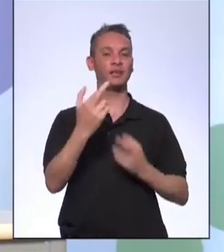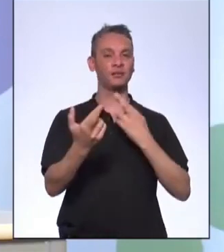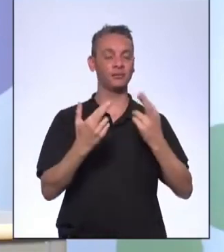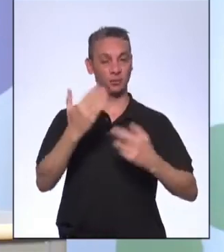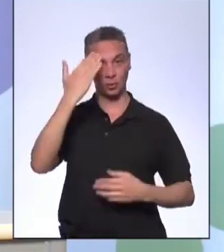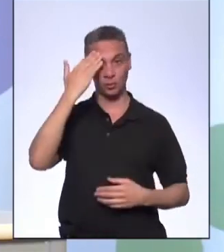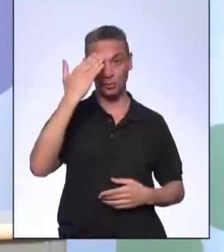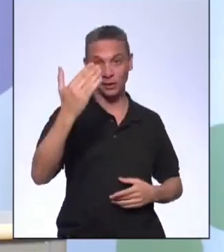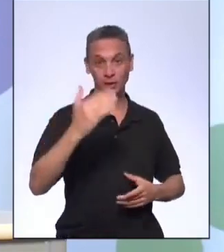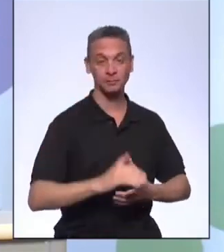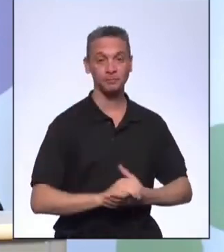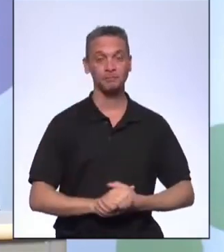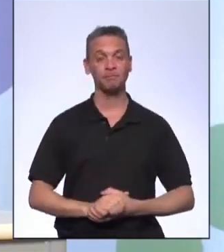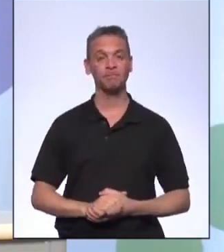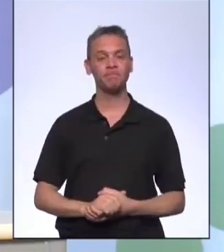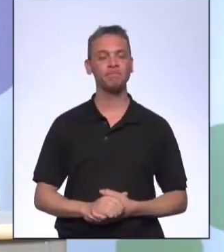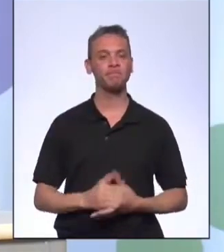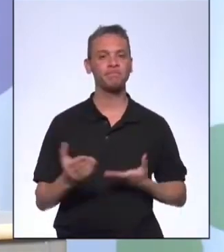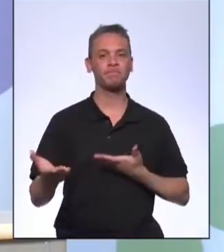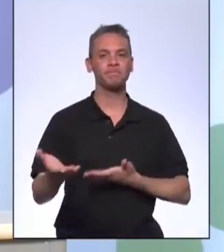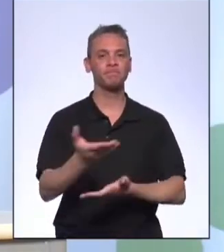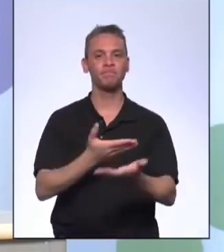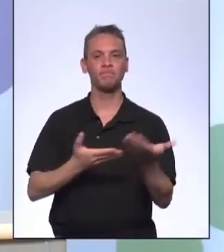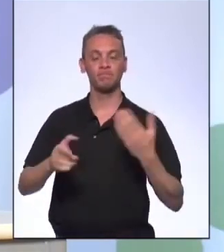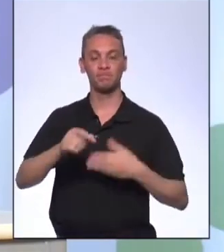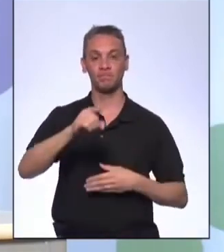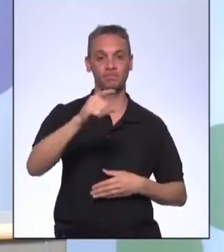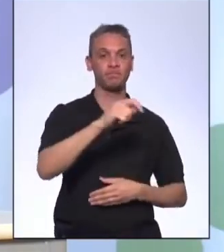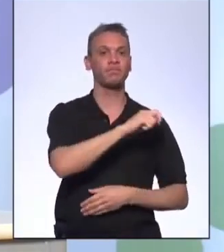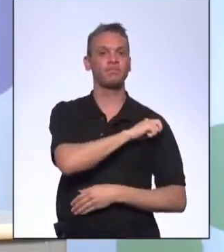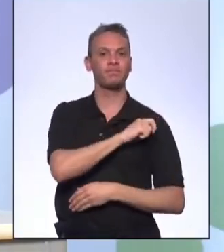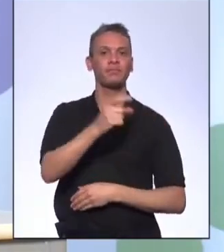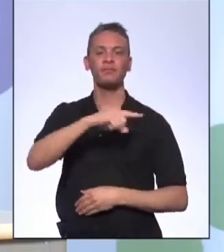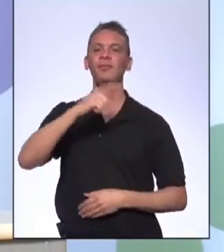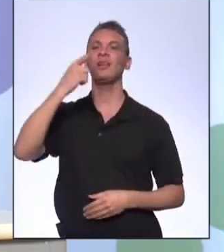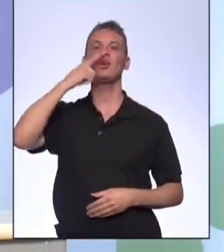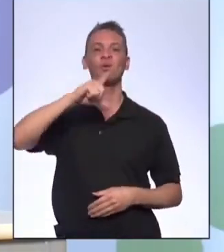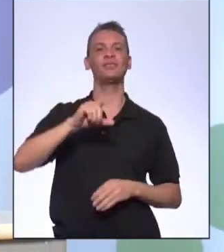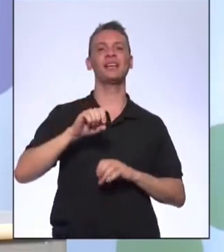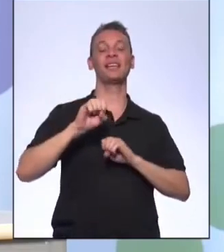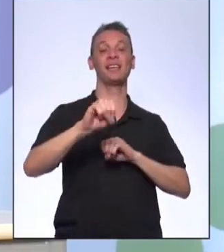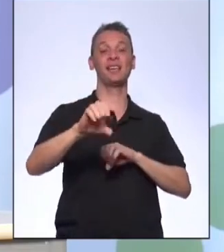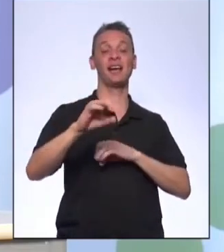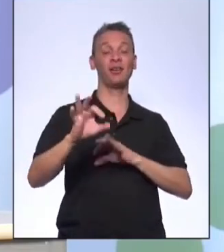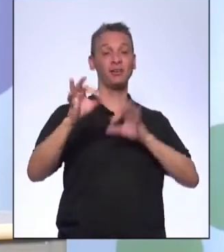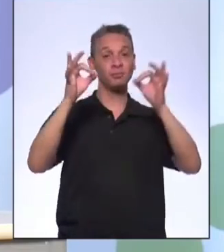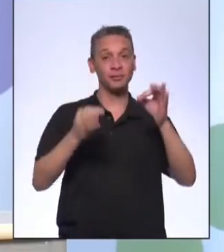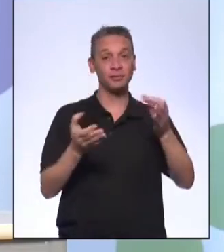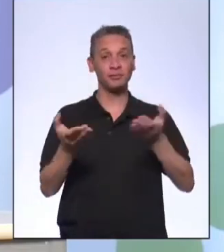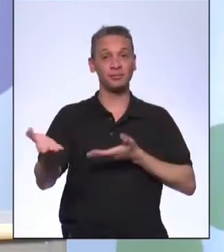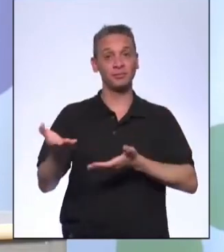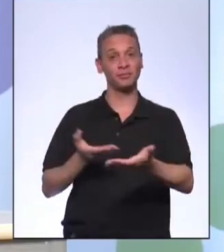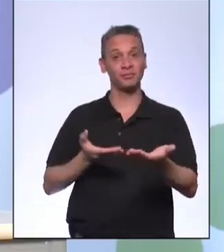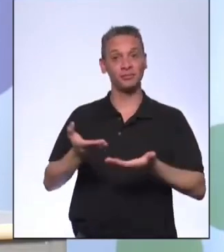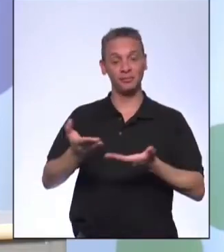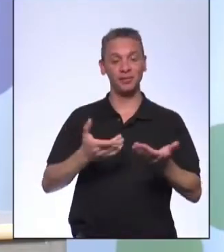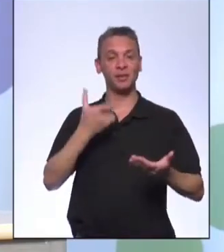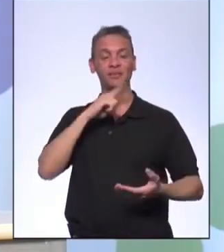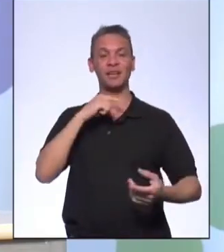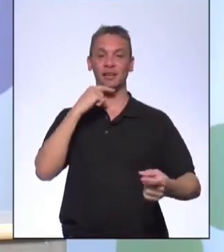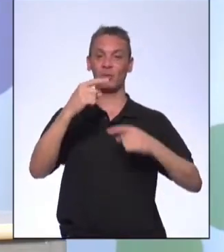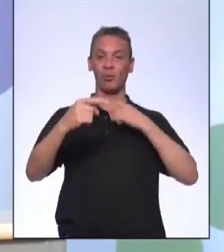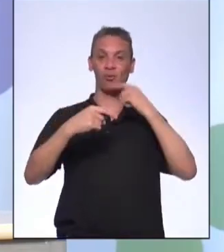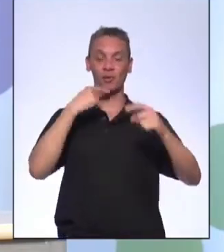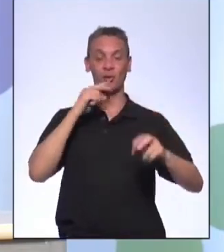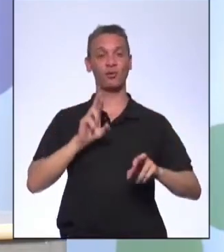obrigada. Com a interação de vocês, nós conseguimos fazer uma aula mais dinâmica e nós conseguimos tirar algumas